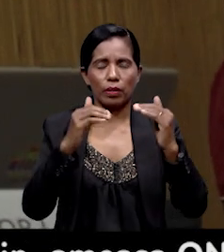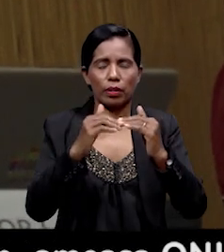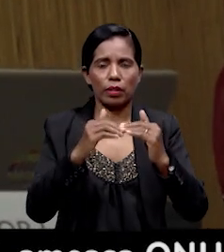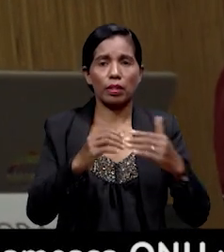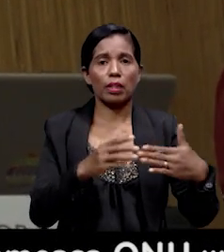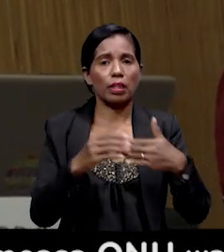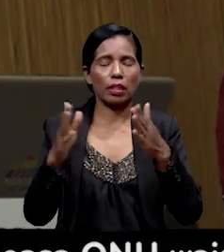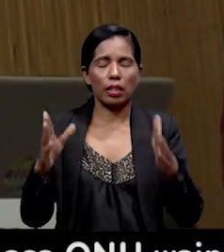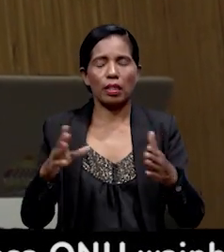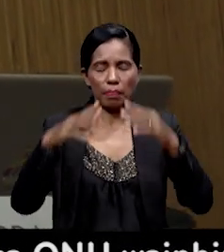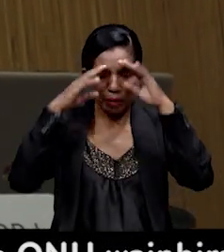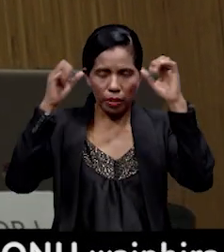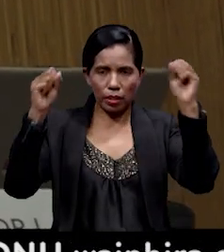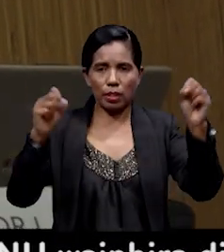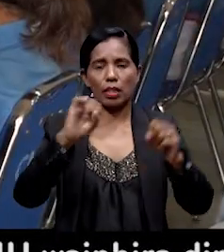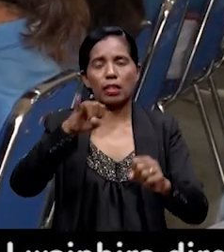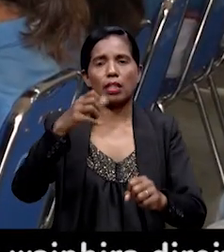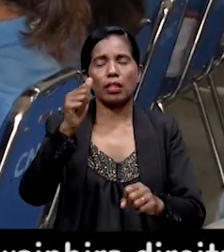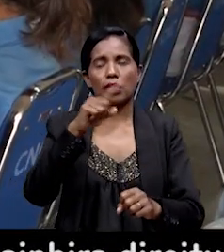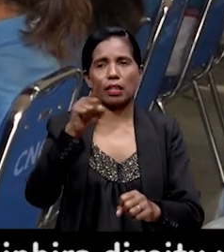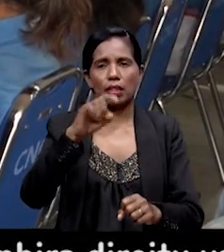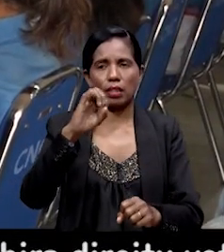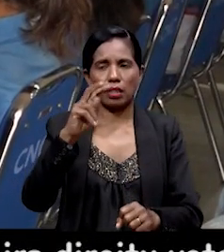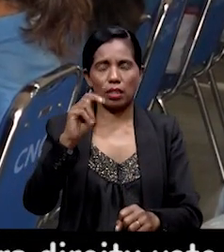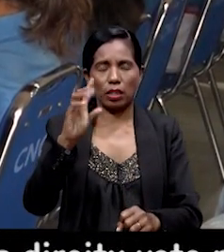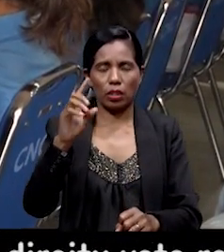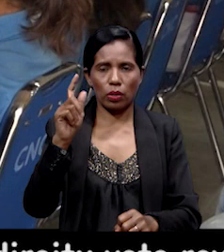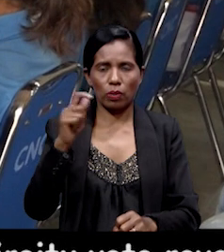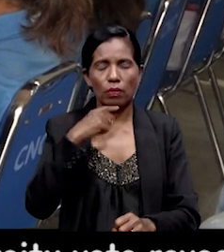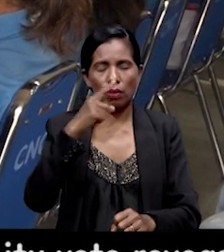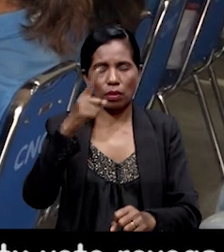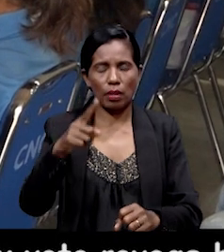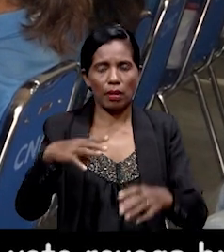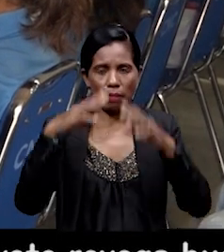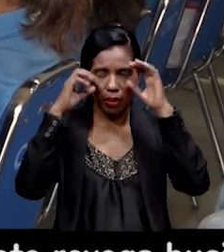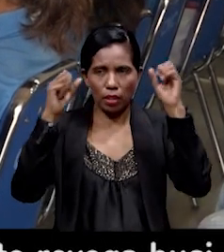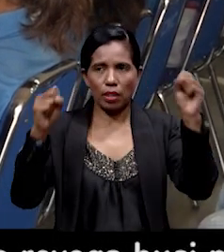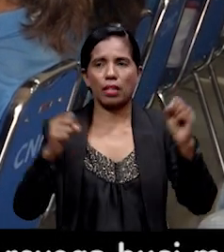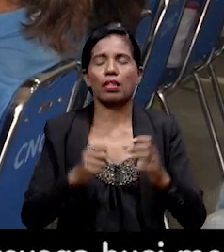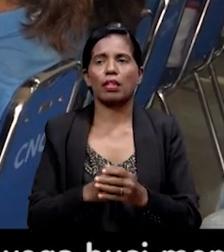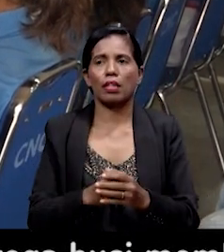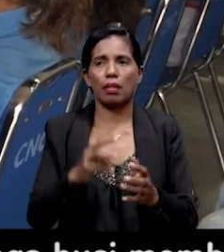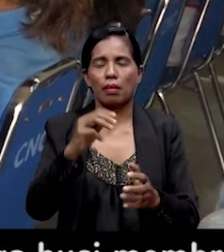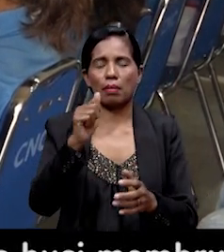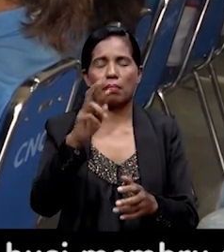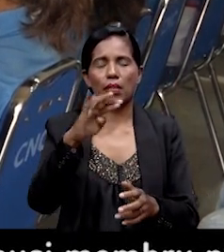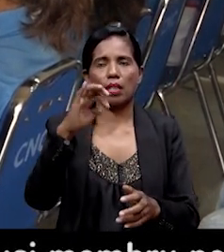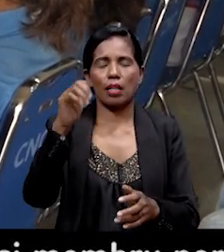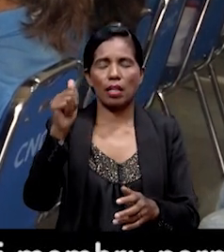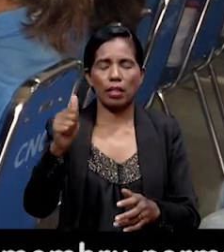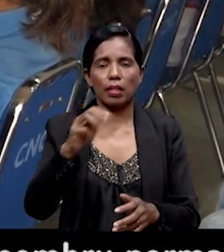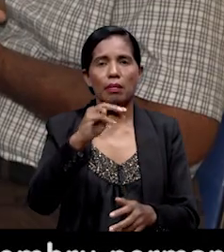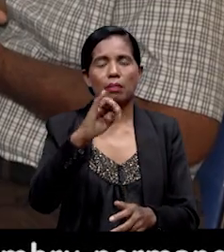a Sepol, Jacinto Gonçalves, Rone esposa ex-ministra Solidariedade Social, Maria Dominga Salves